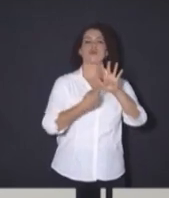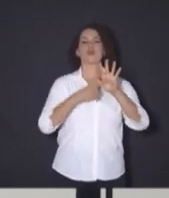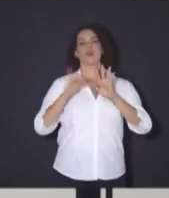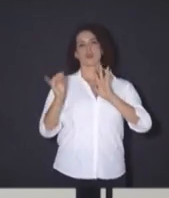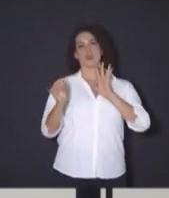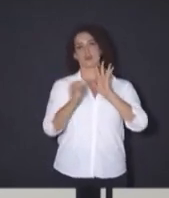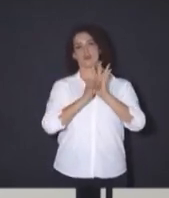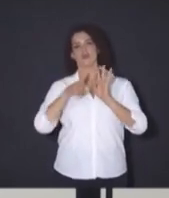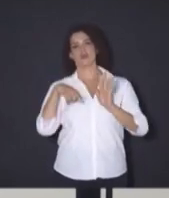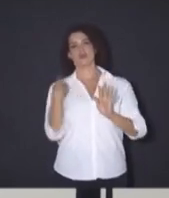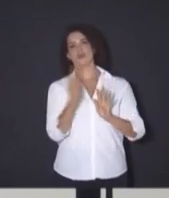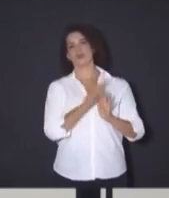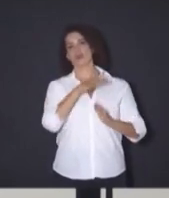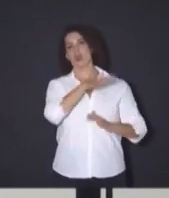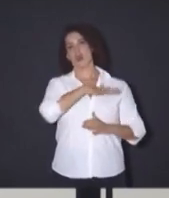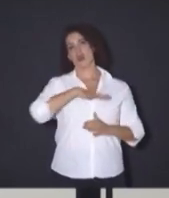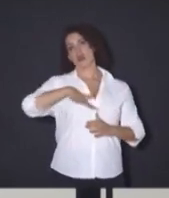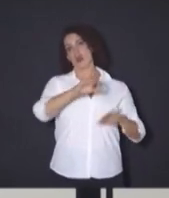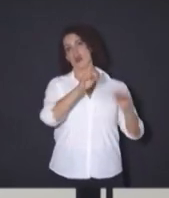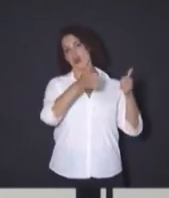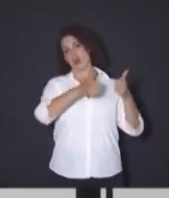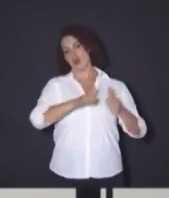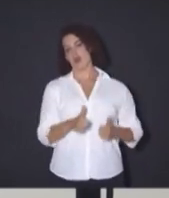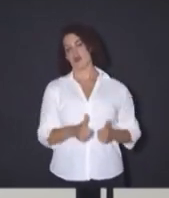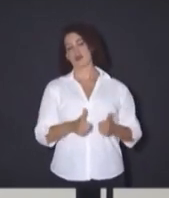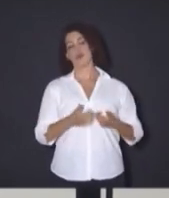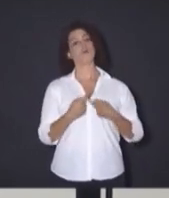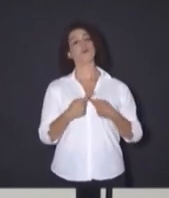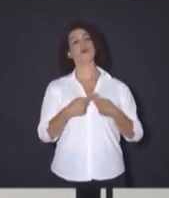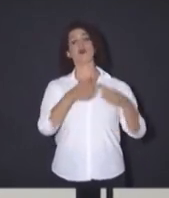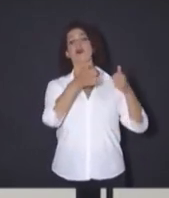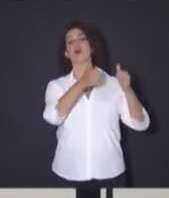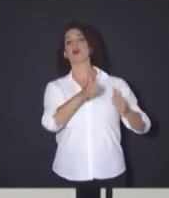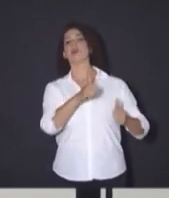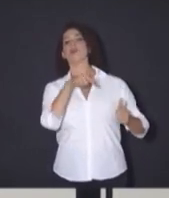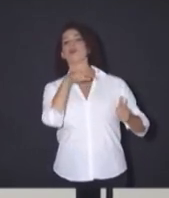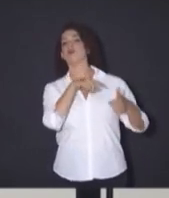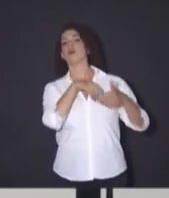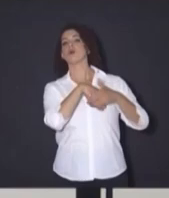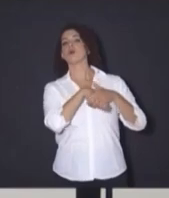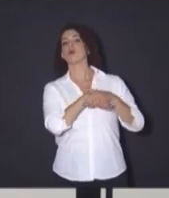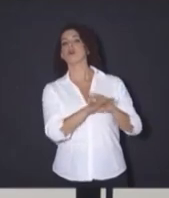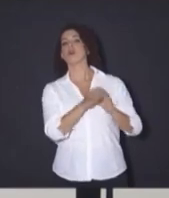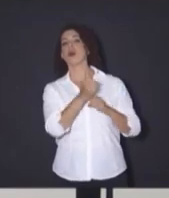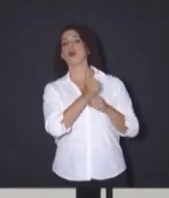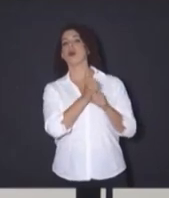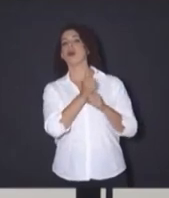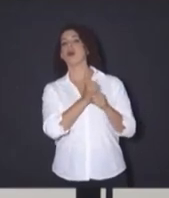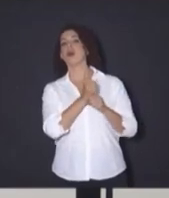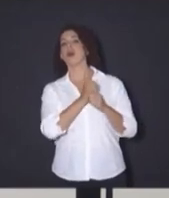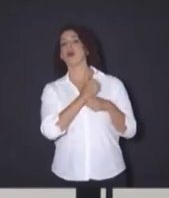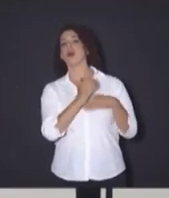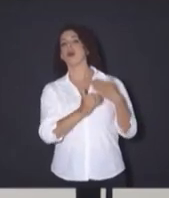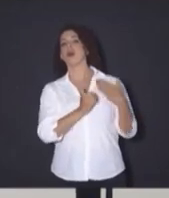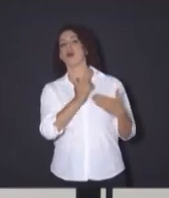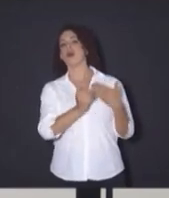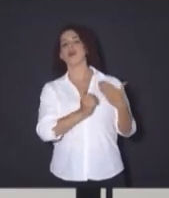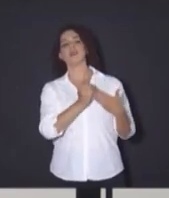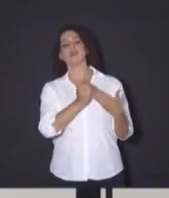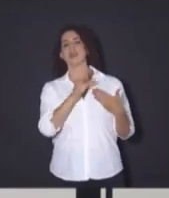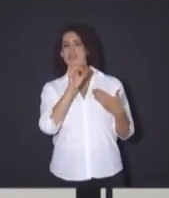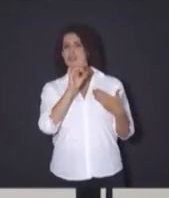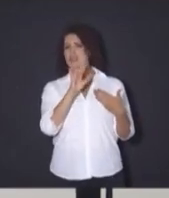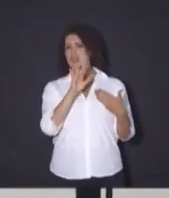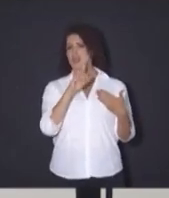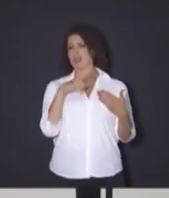nós. Porque o candomblé, que o candomblé tem guardado ao longo desses séculos, não serve só para nós.